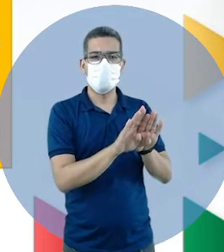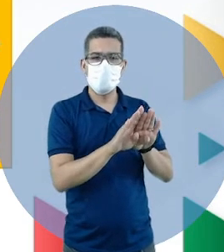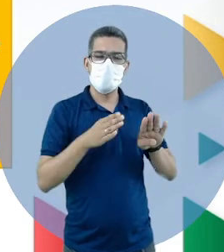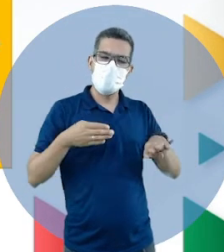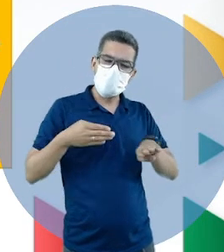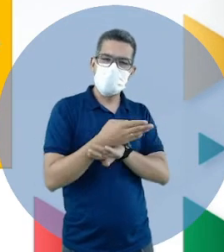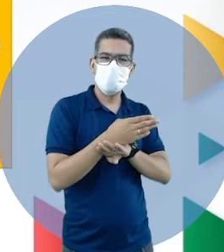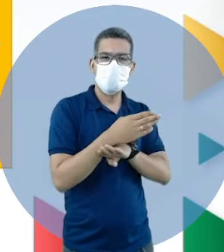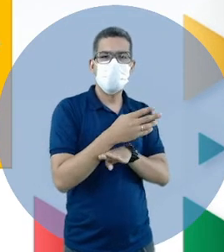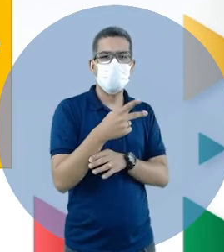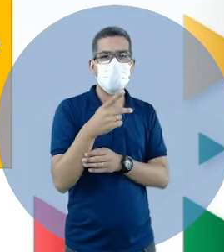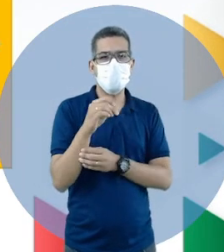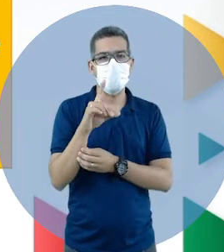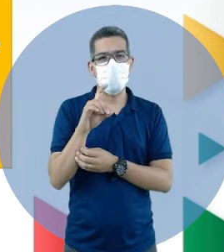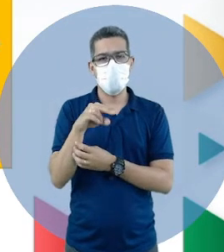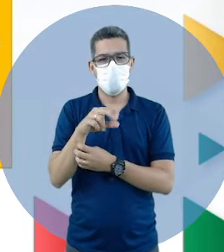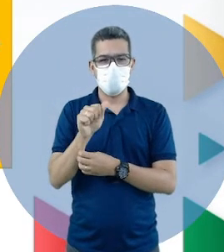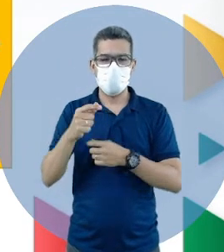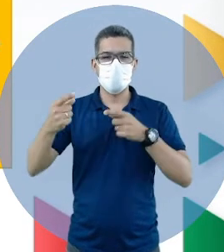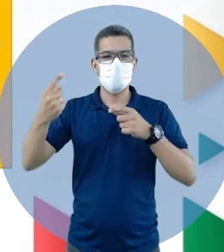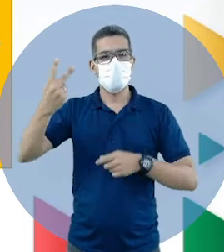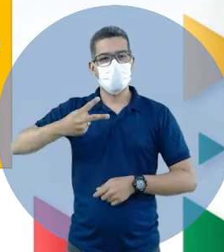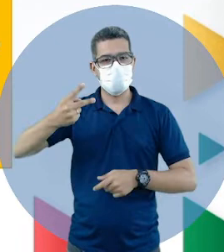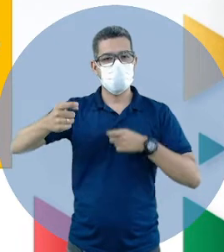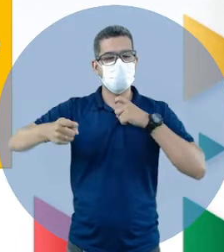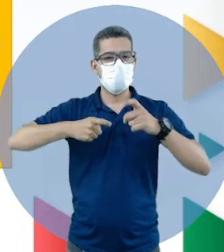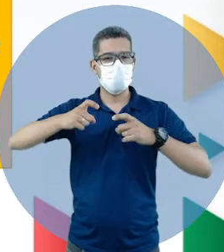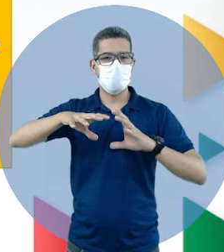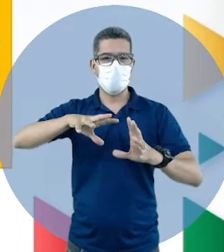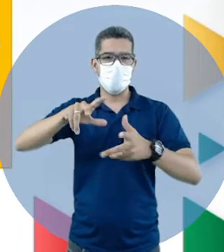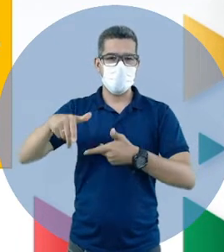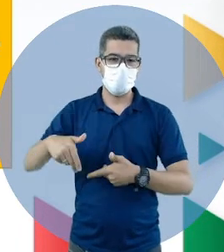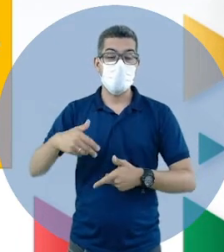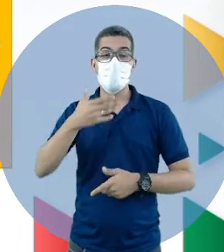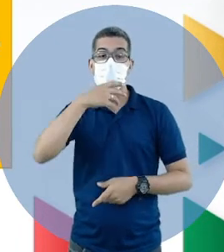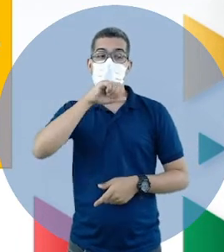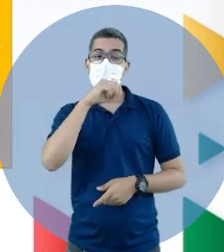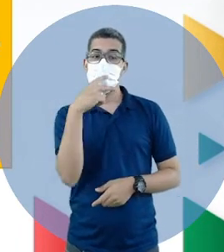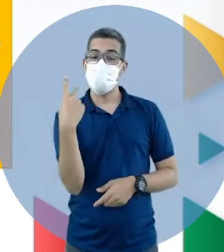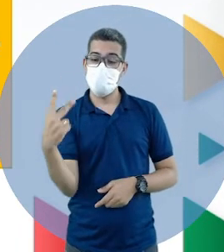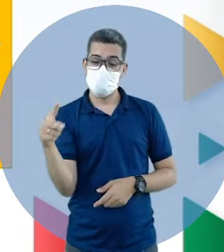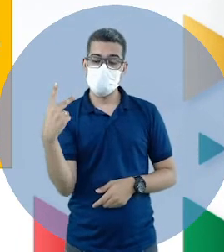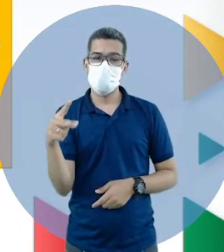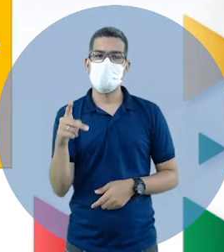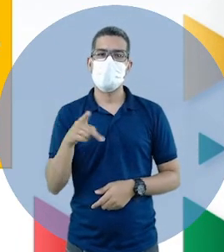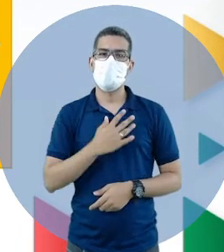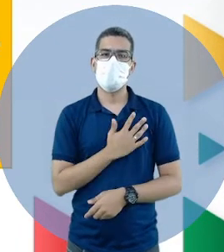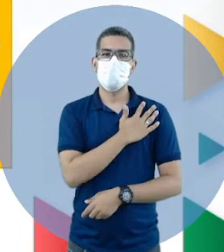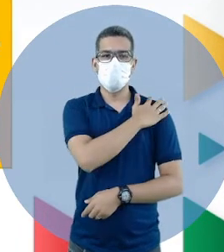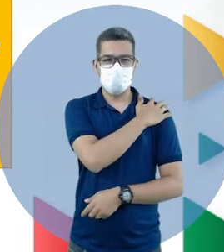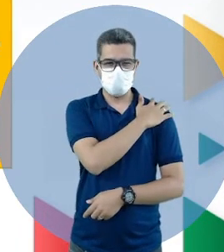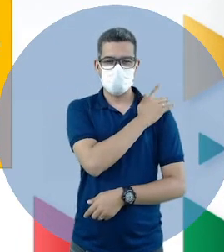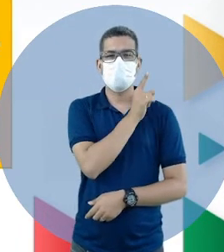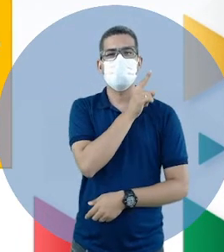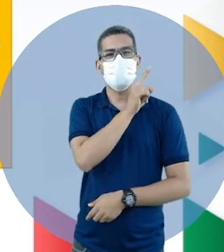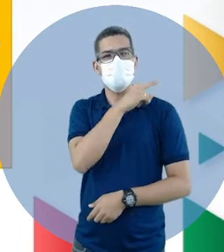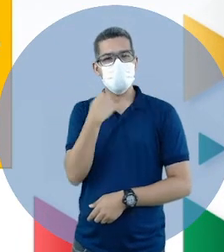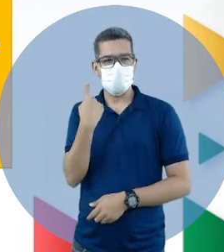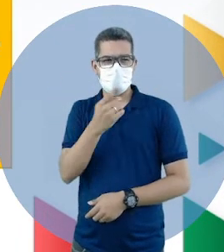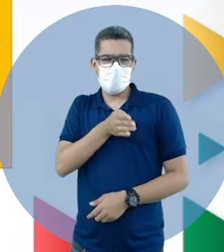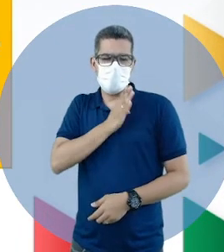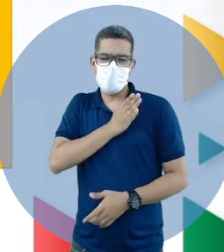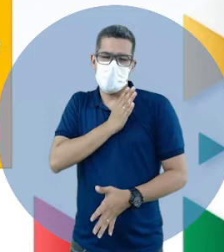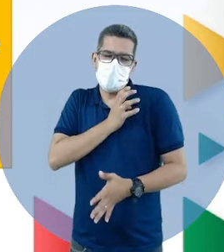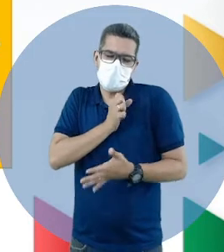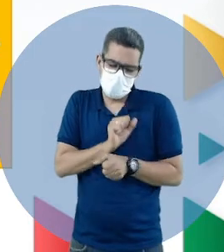Na Segunda Grande Guerra Mundial. Seu pai, que era suboficial do exército polonês, morreu de ataque cardíaco